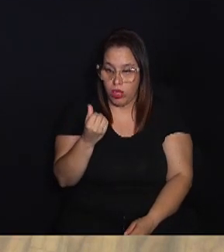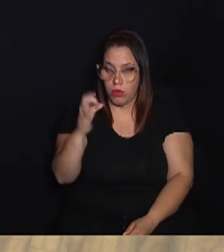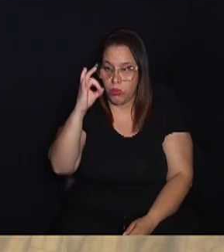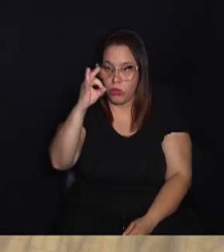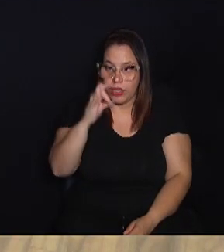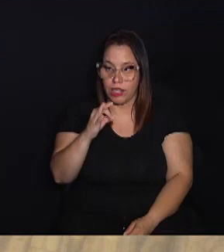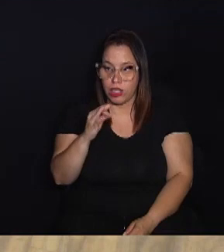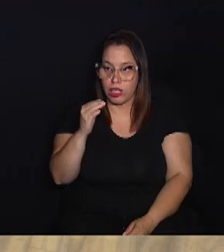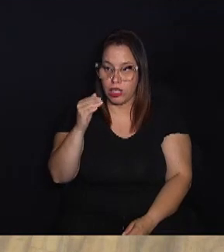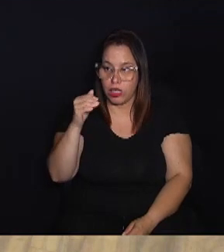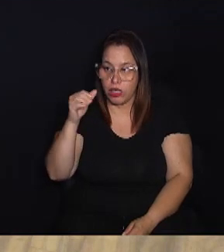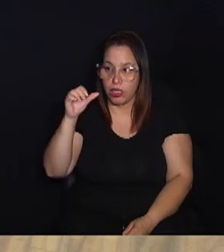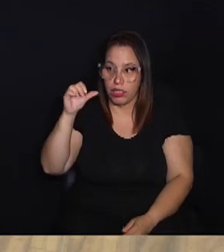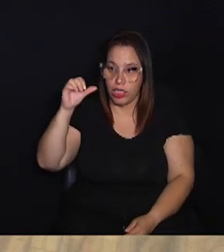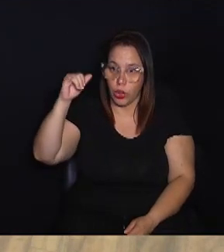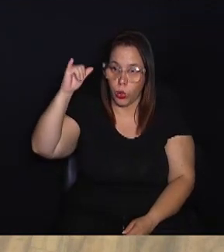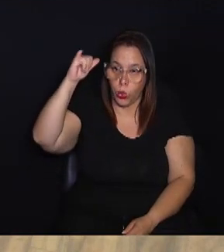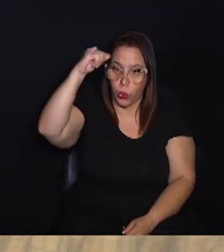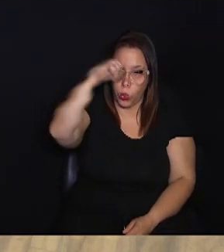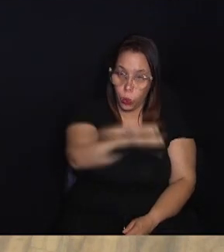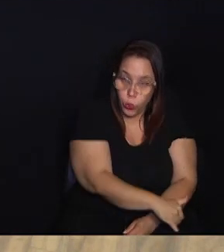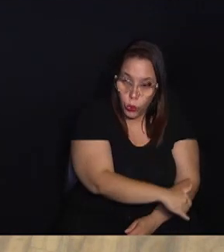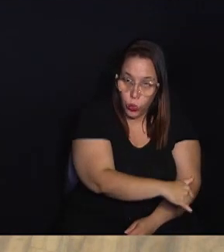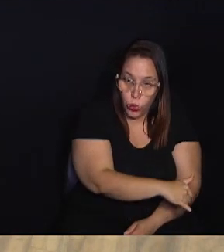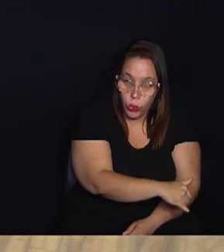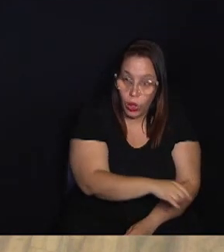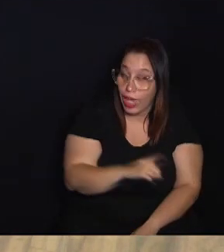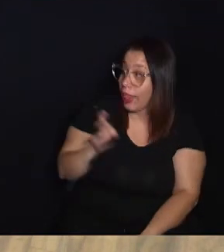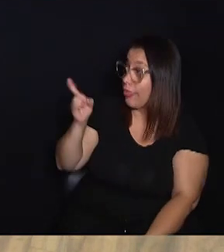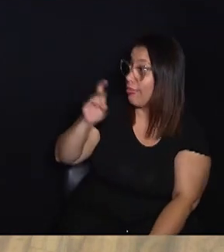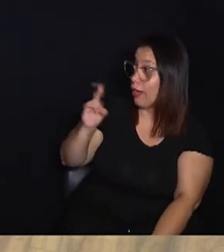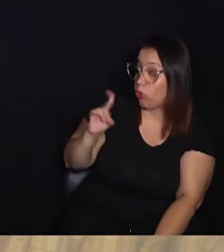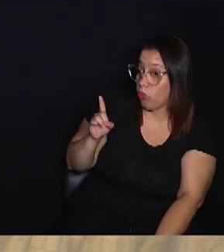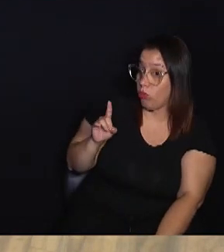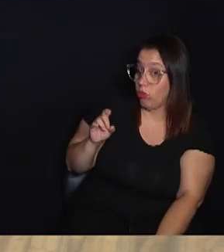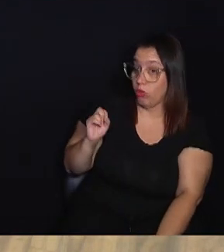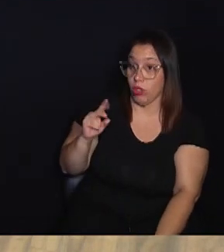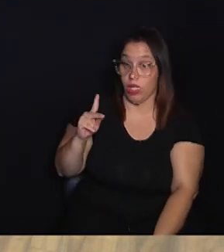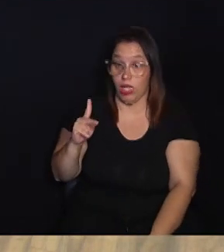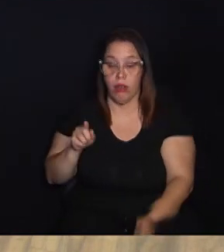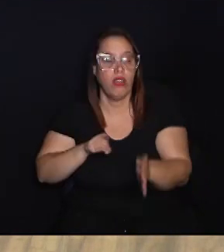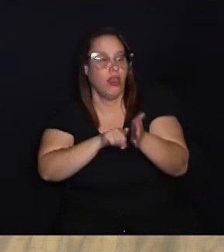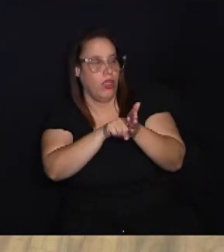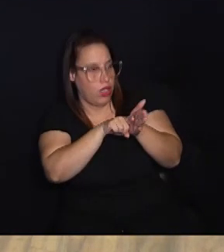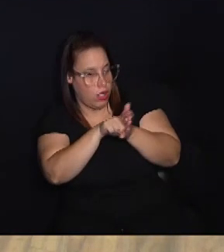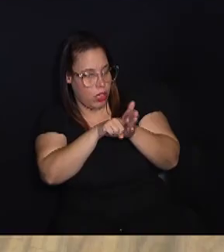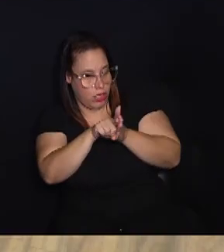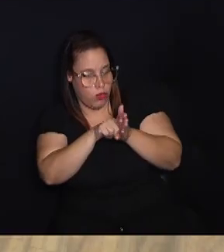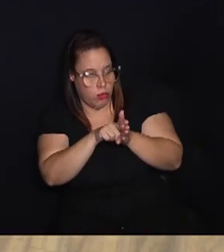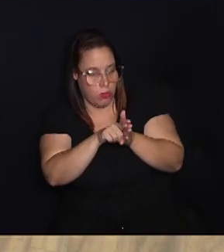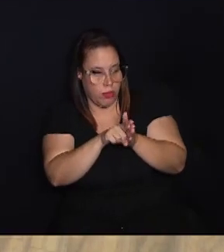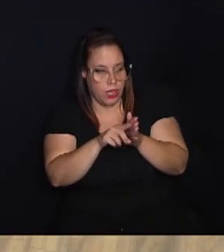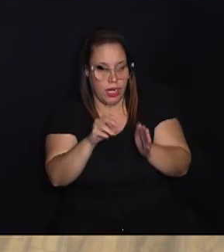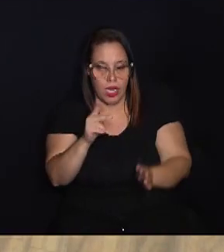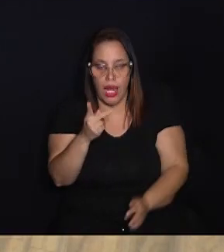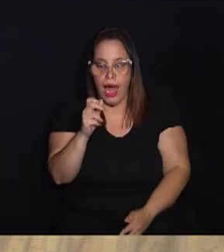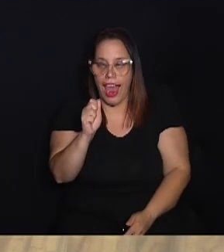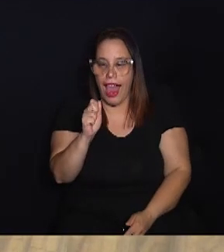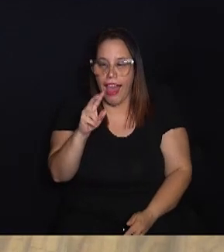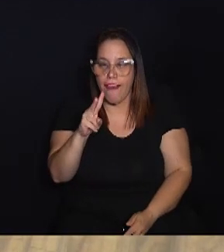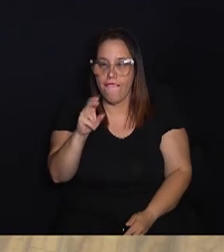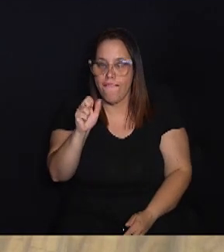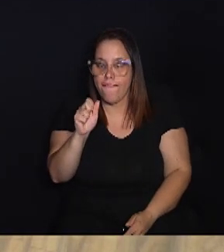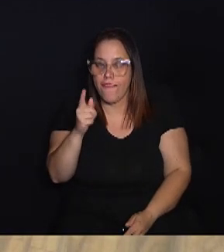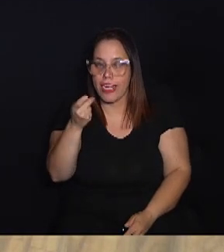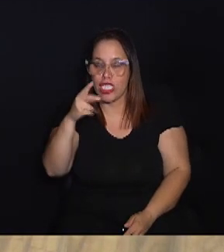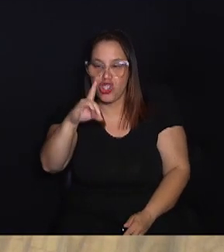cair? Não. Não. Então vamos lá. Foi desenvolvida uma pesquisa em Harvard com